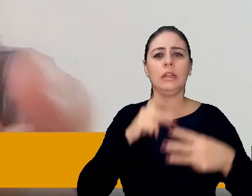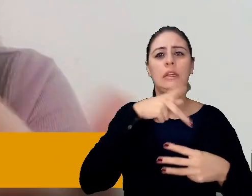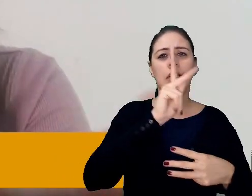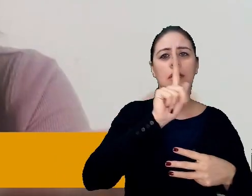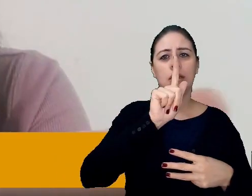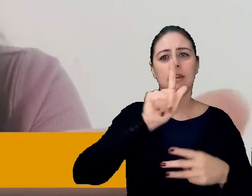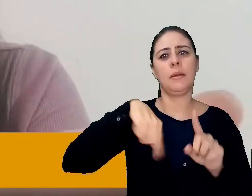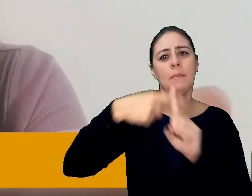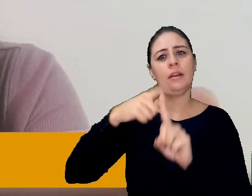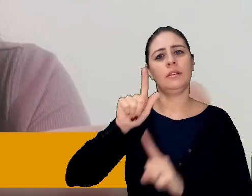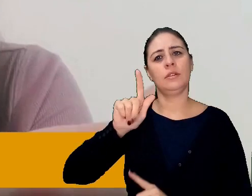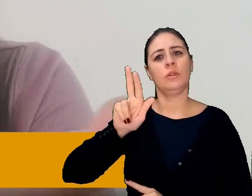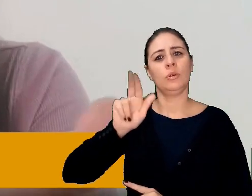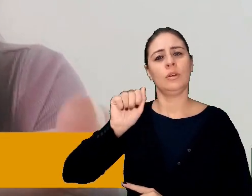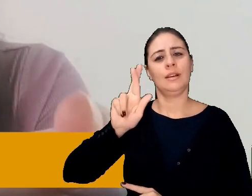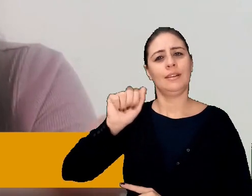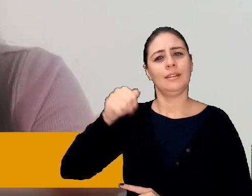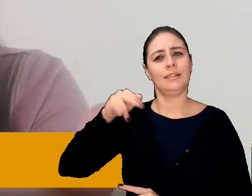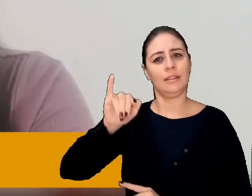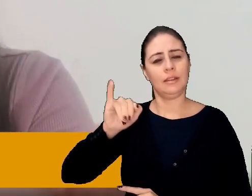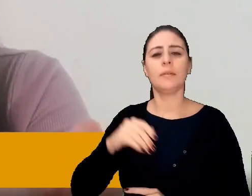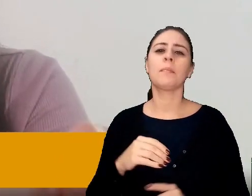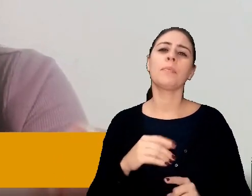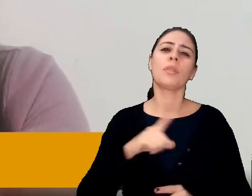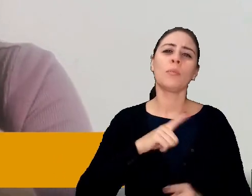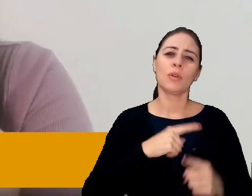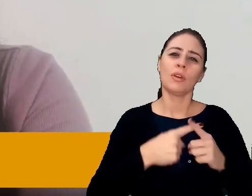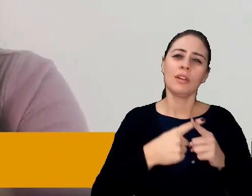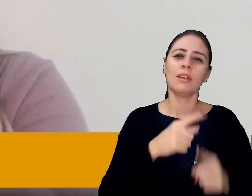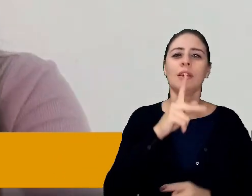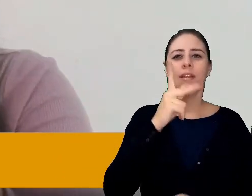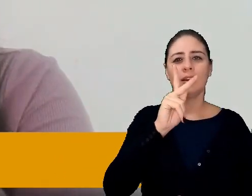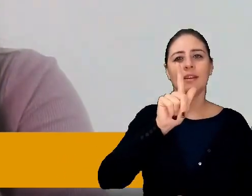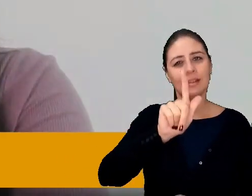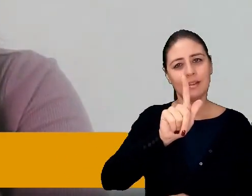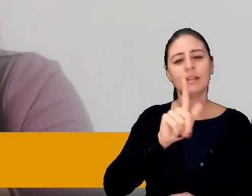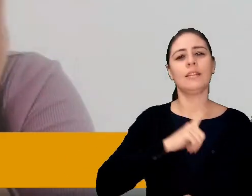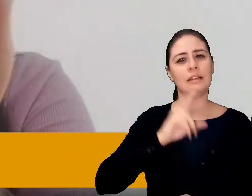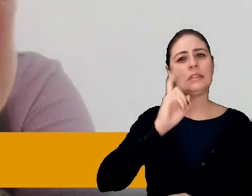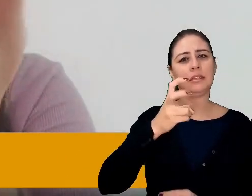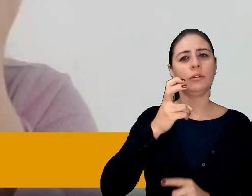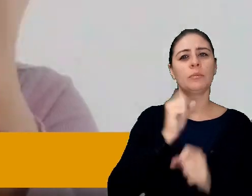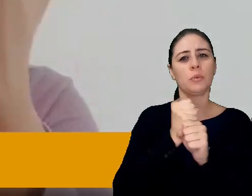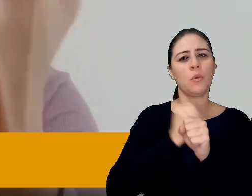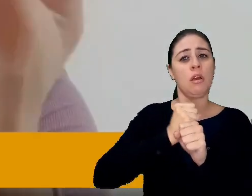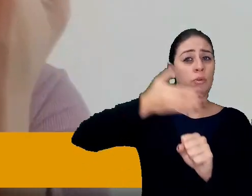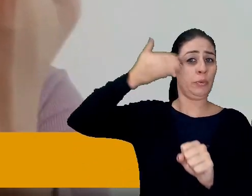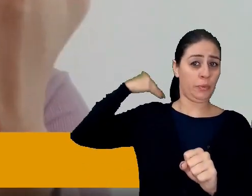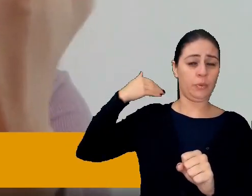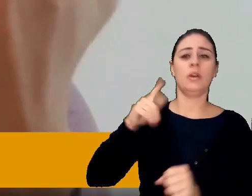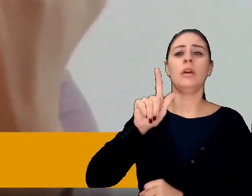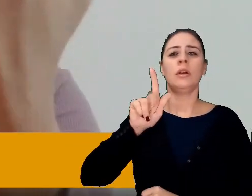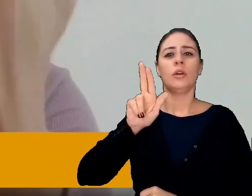andava aqui 5.000 anos atrás e o guarani há 3.000 anos atrás. Então a gente tem caingangue, guarani,